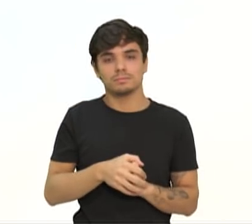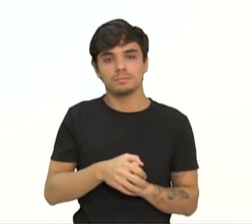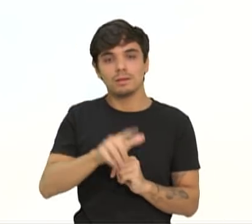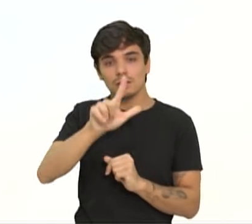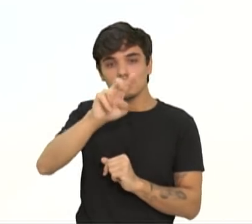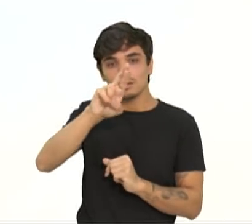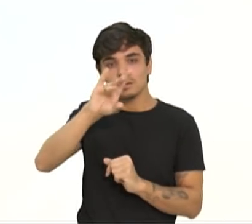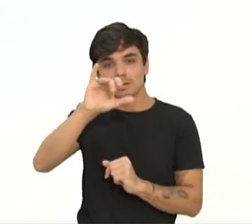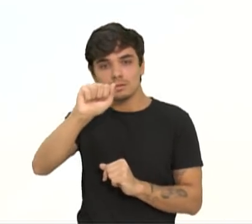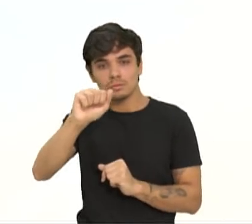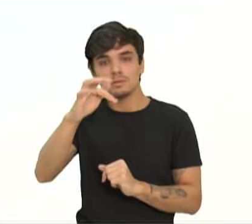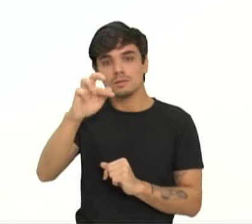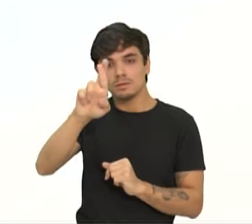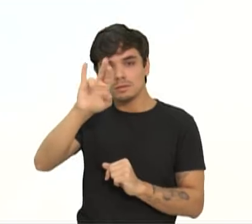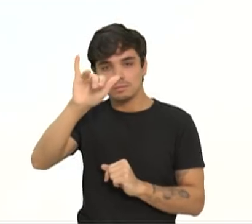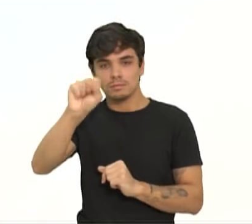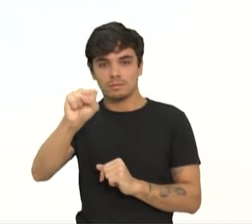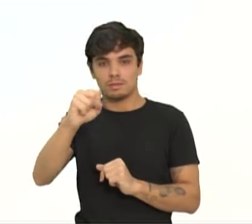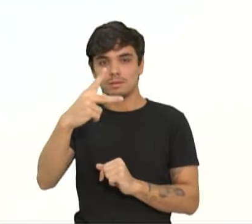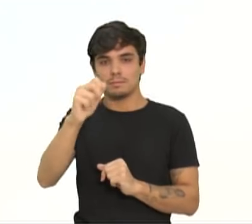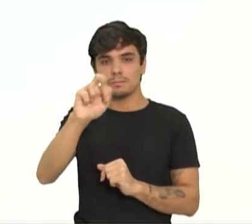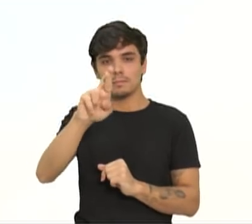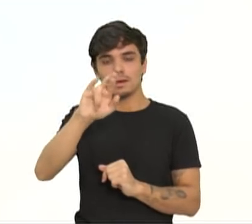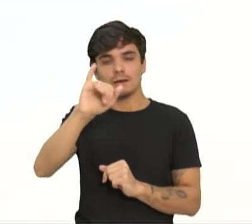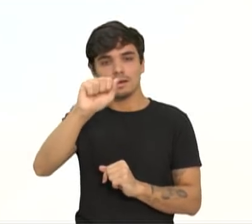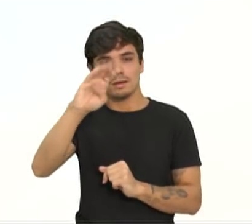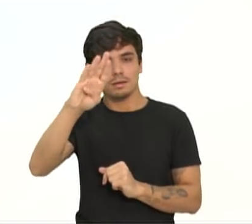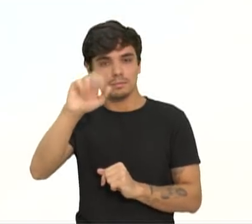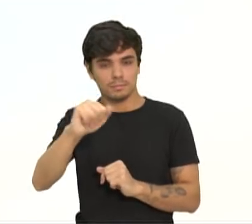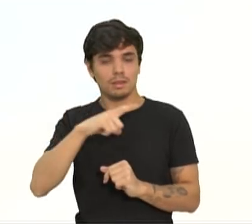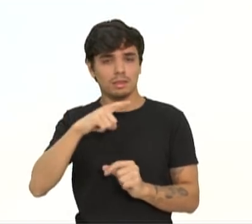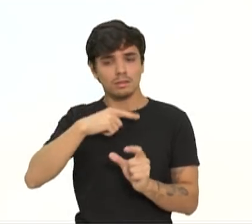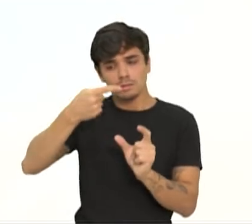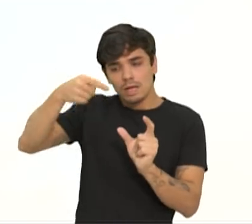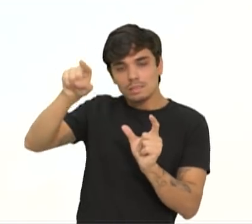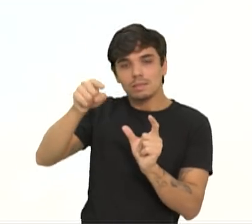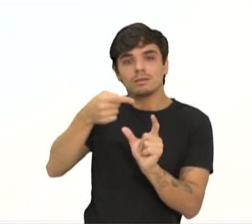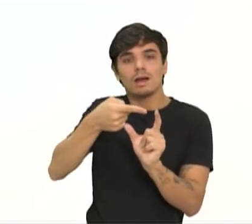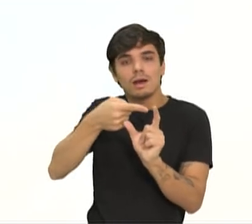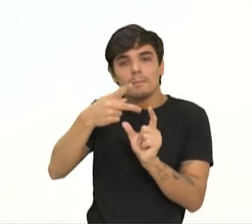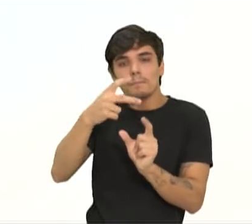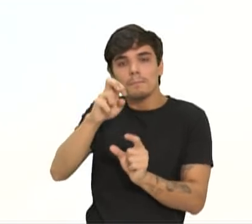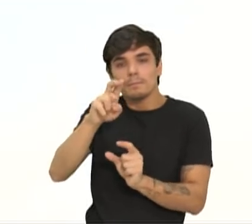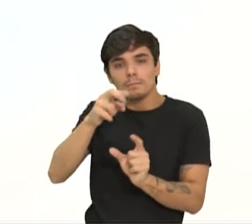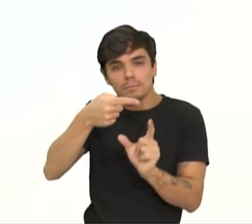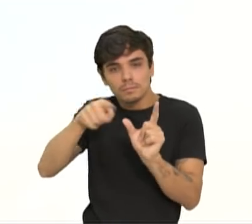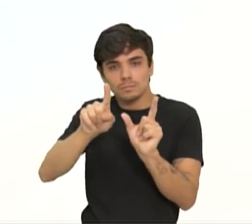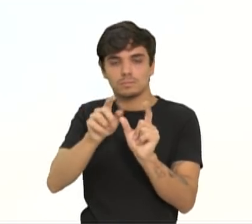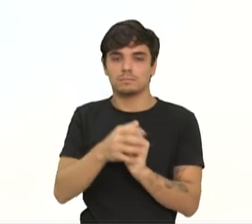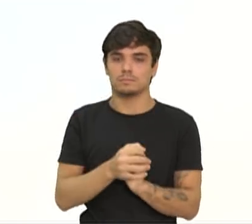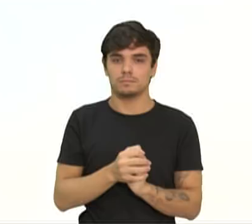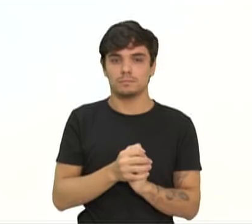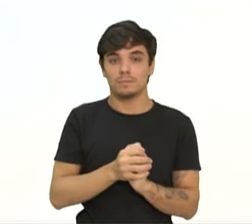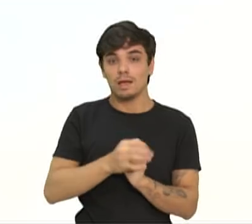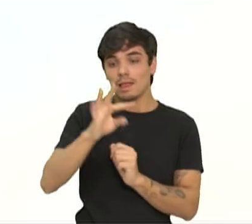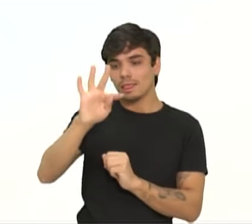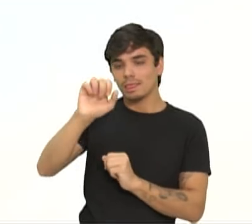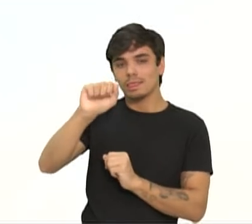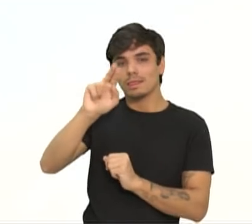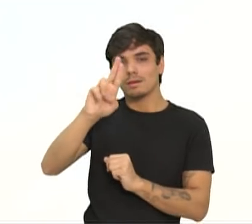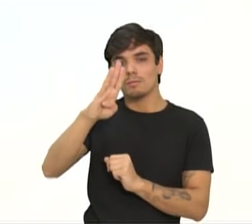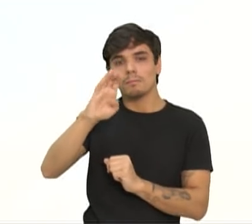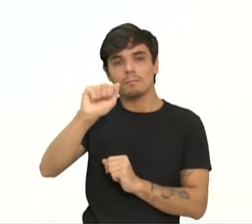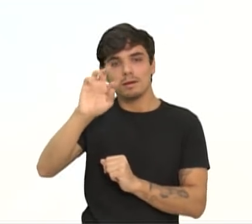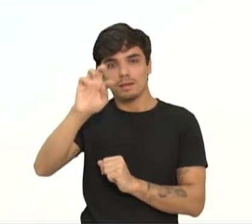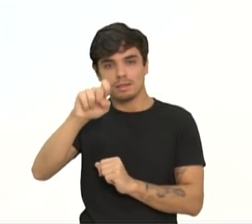Lúcia, férias e Paraíba possuem acento na penúltima sílaba. Já Taubaté, o acento está na última